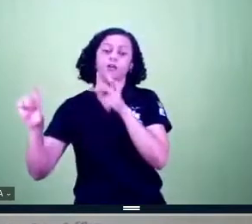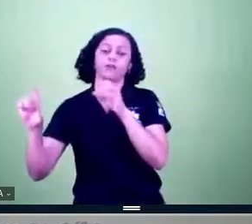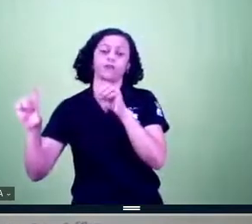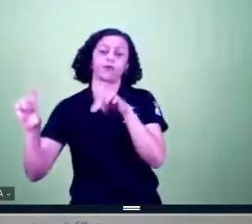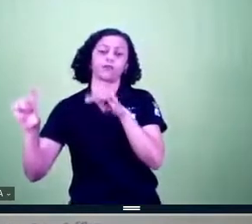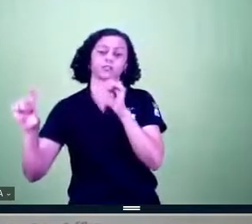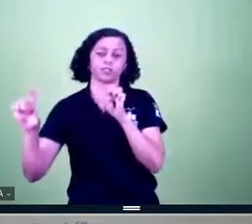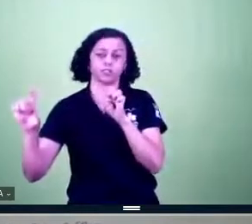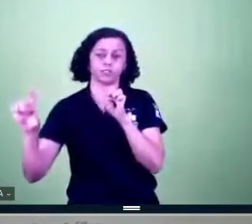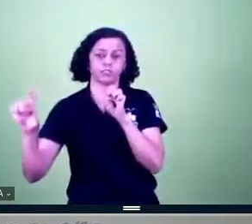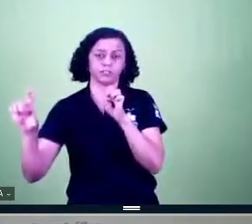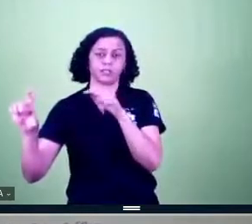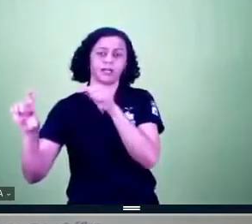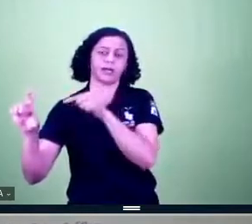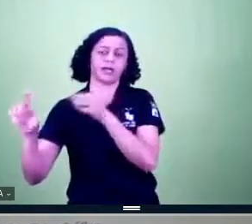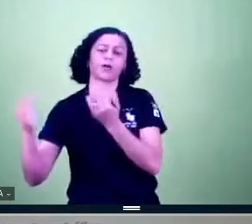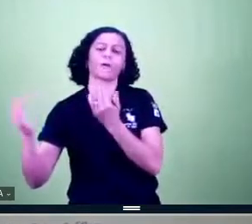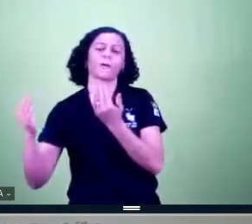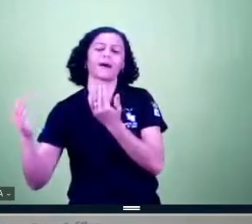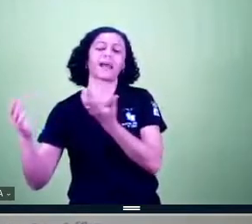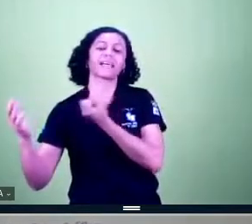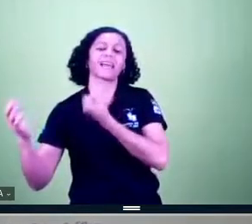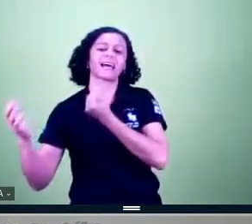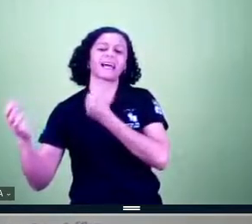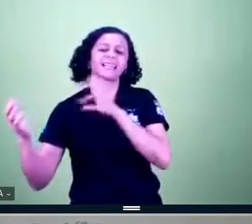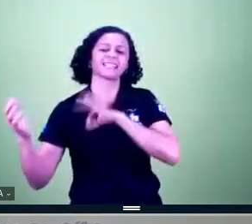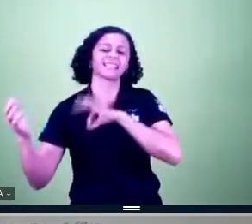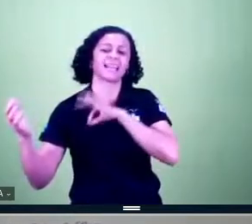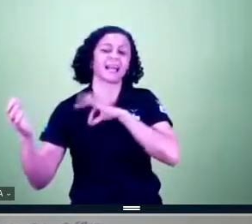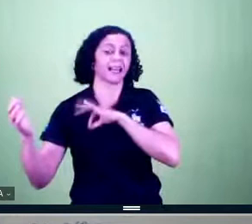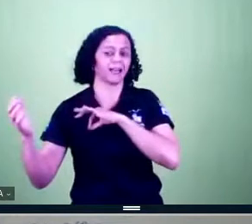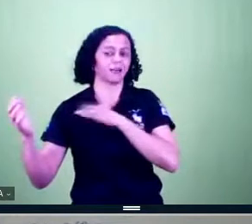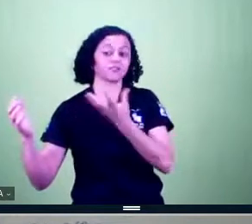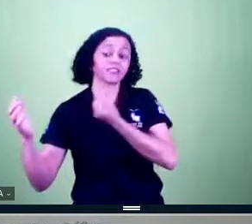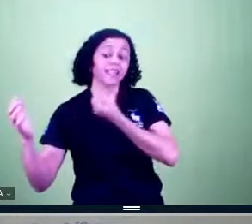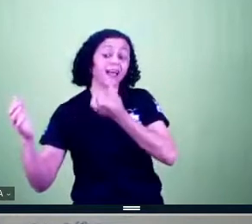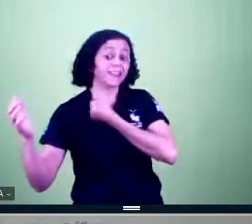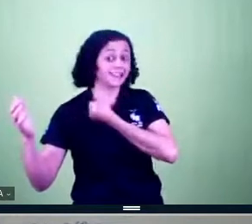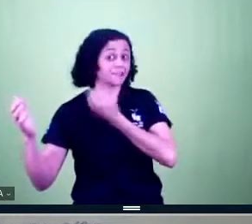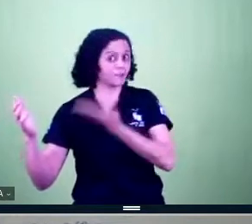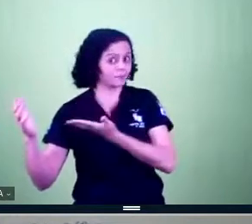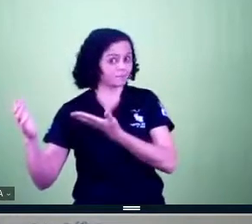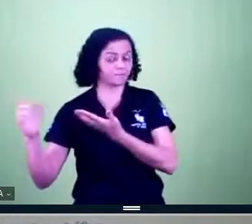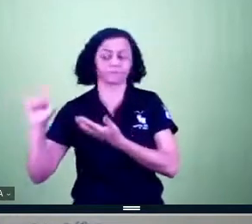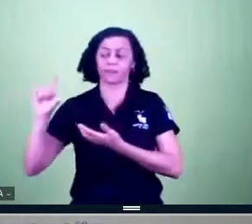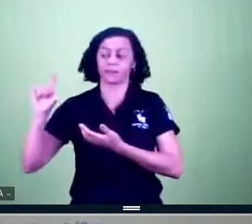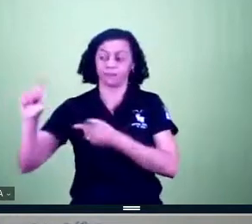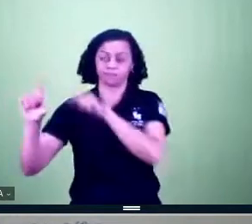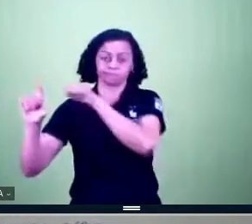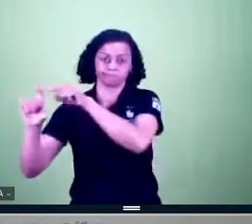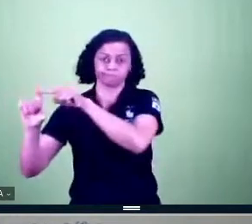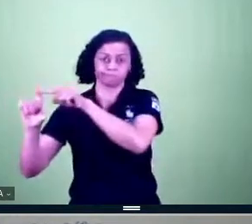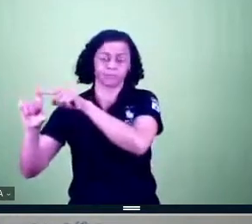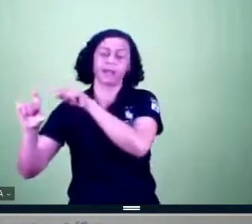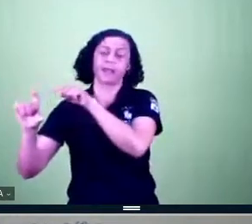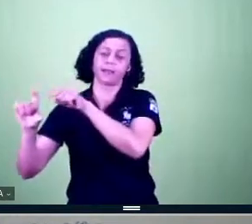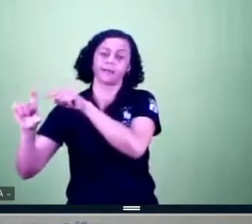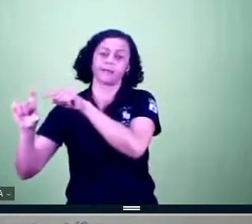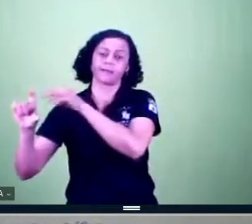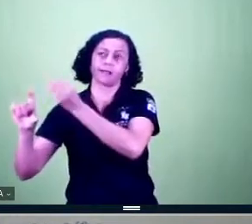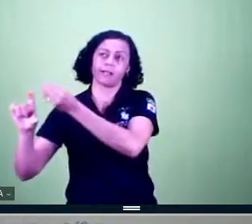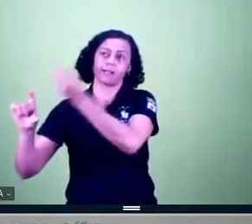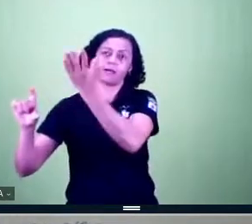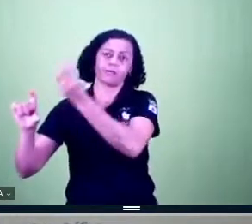salário, você está ganhando. Então, a fonte de tensão é uma elevação. Os resistores são elementos que consomem energia,